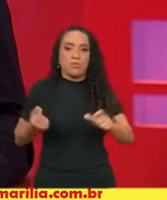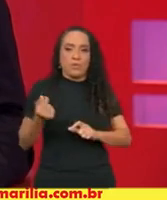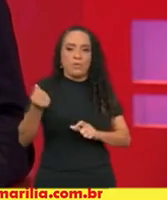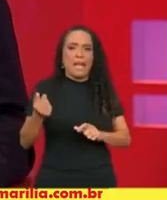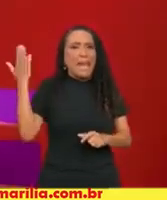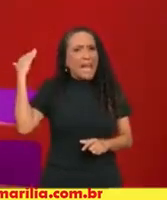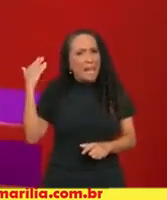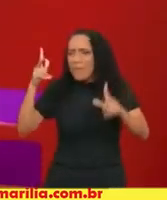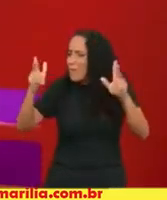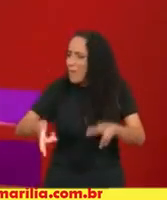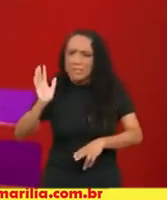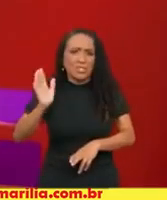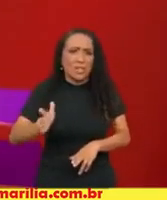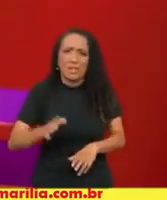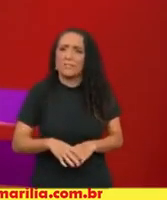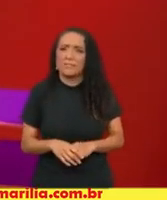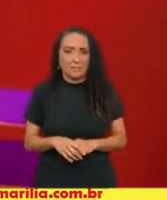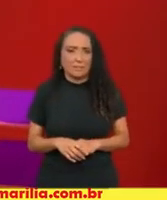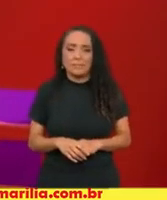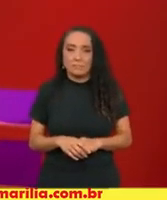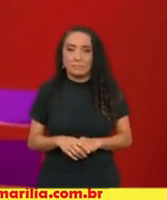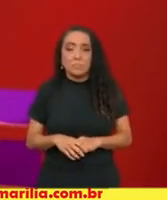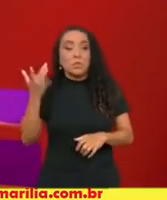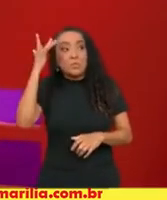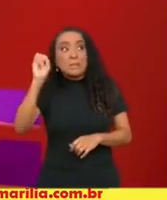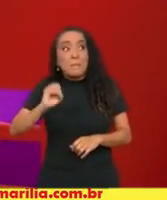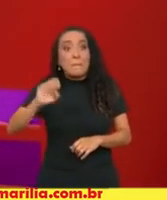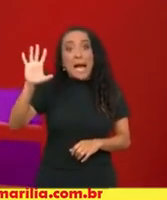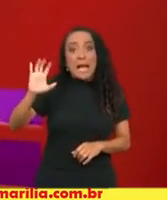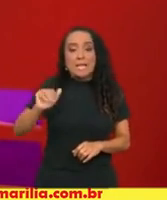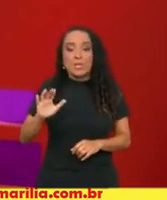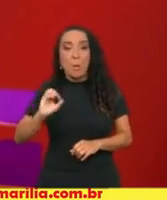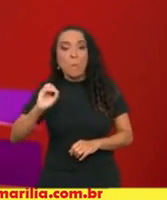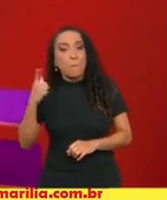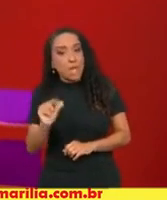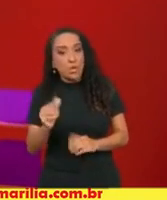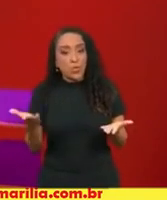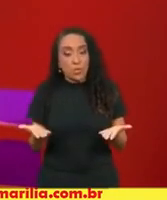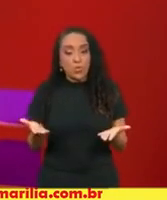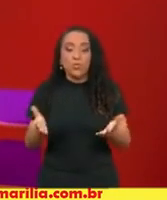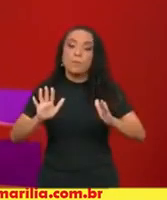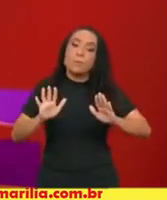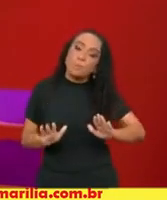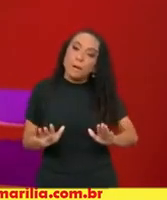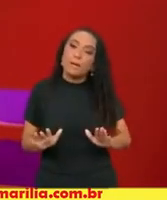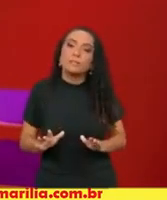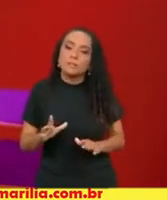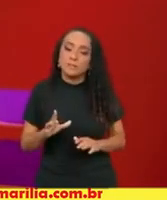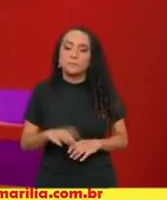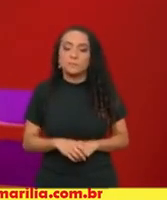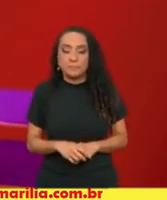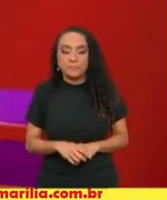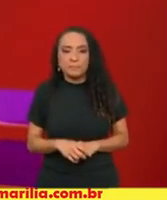assim a sociedade. Totalmente. Não sei se mais ou menos do que hoje. Em números absolutos, hoje muito mais, evidentemente. Claro. Mas